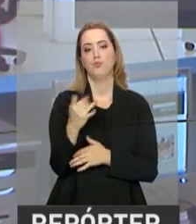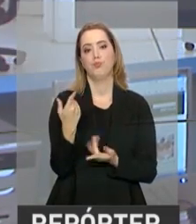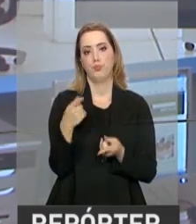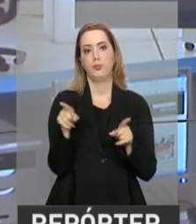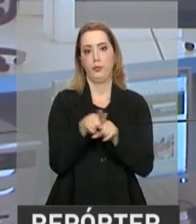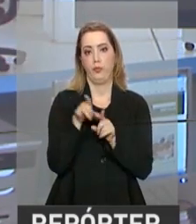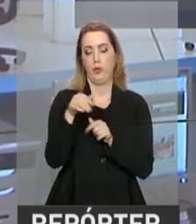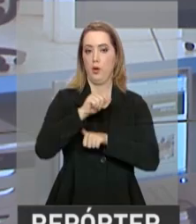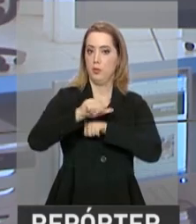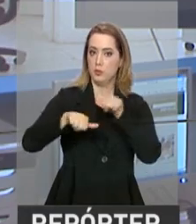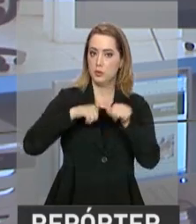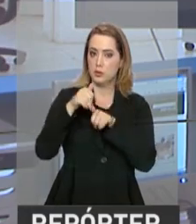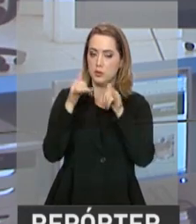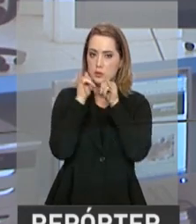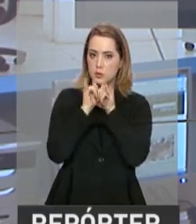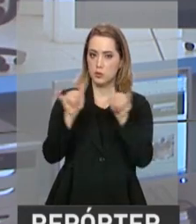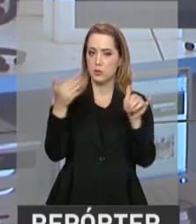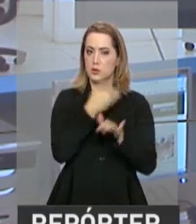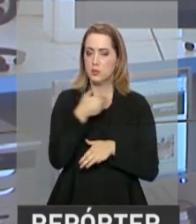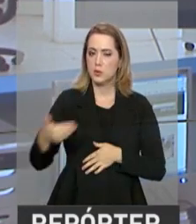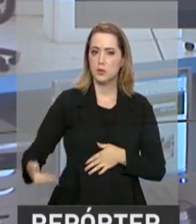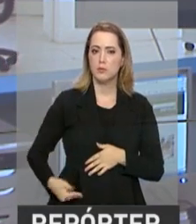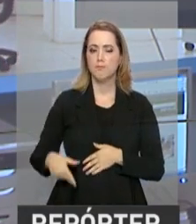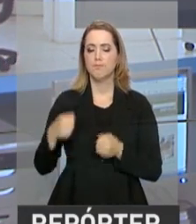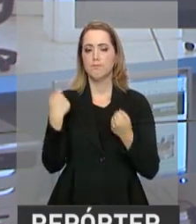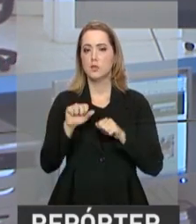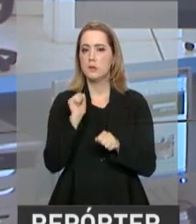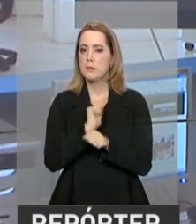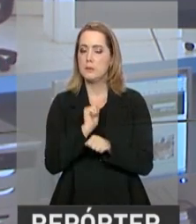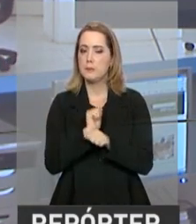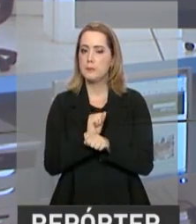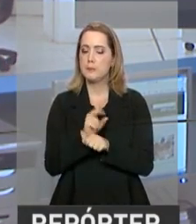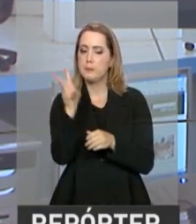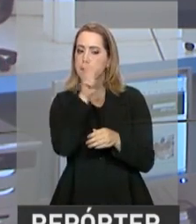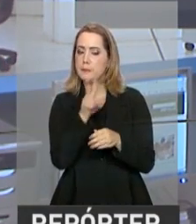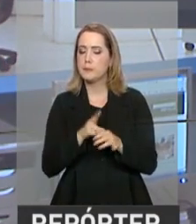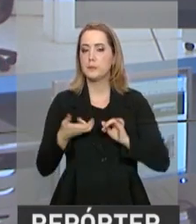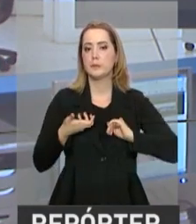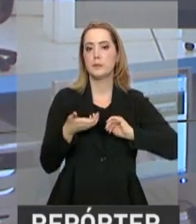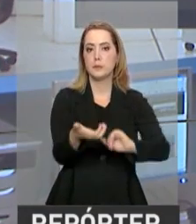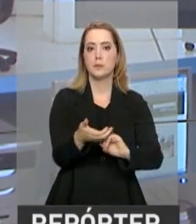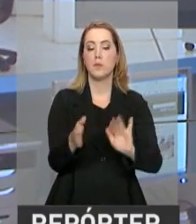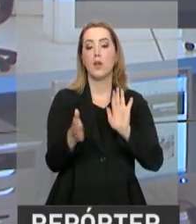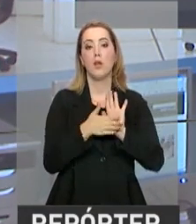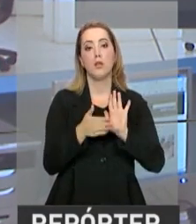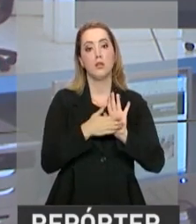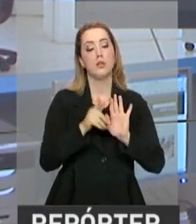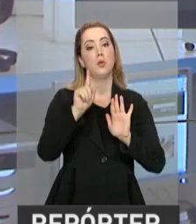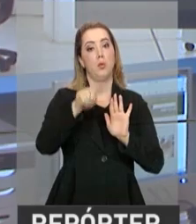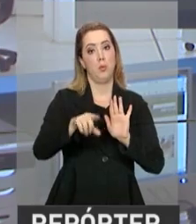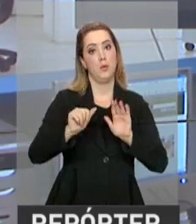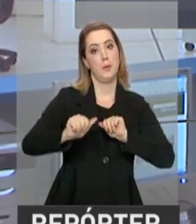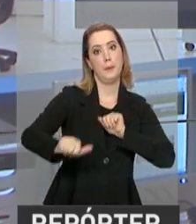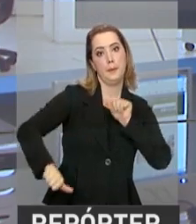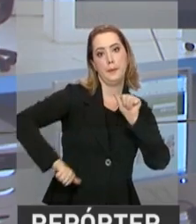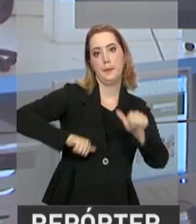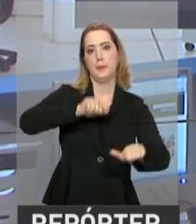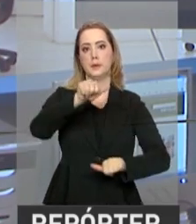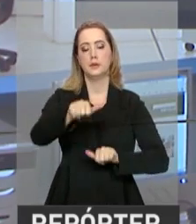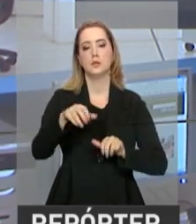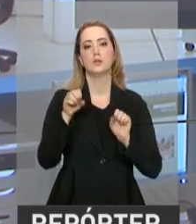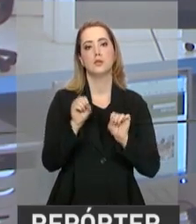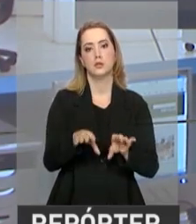recentemente pelo governo que aguardam análise no Congresso a proposta é considerada uma das maiores mudanças na educação nos últimos